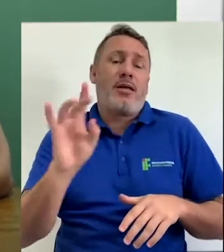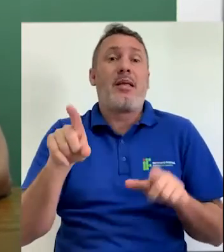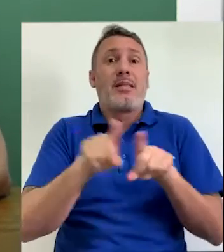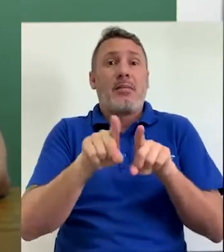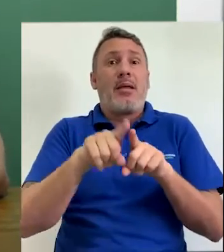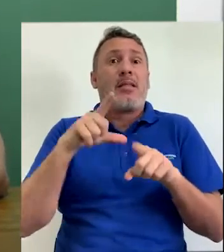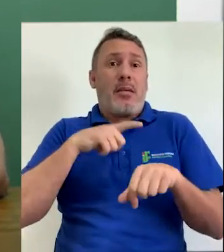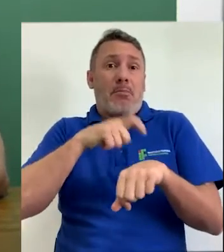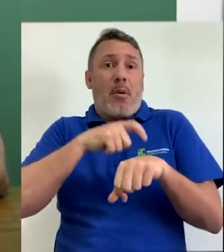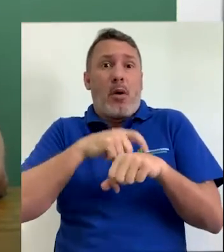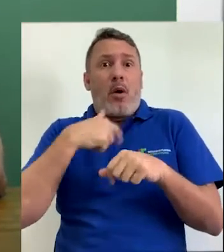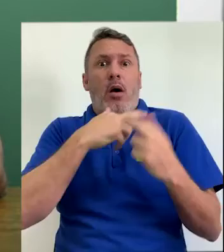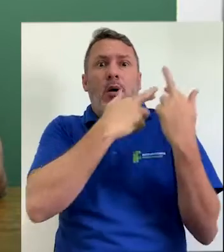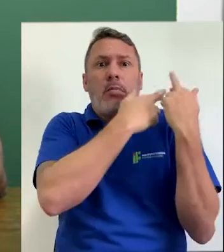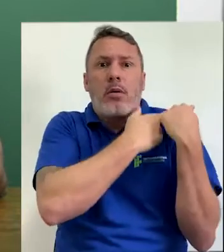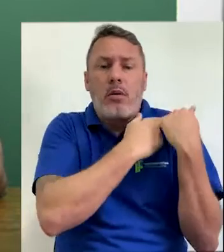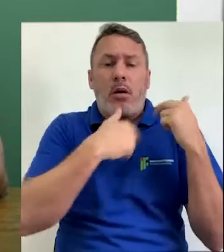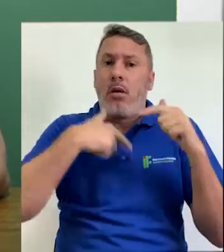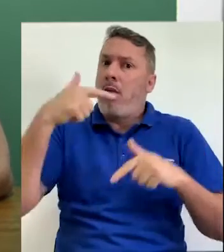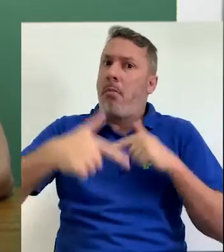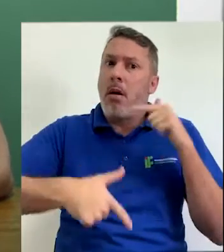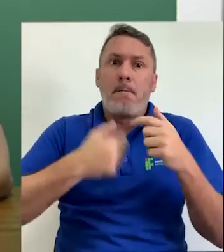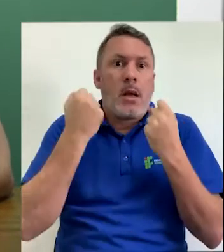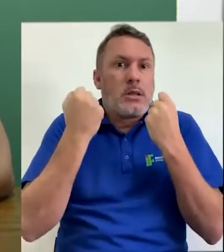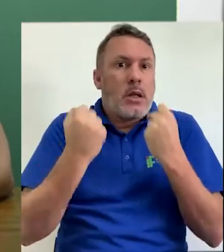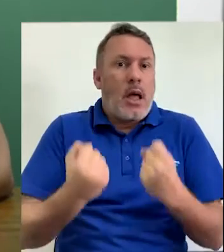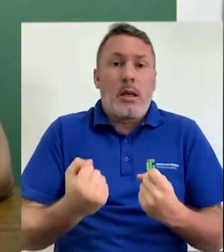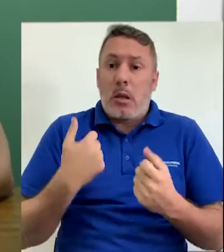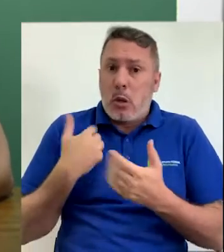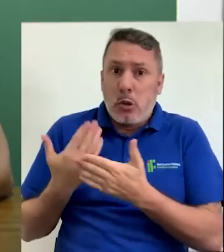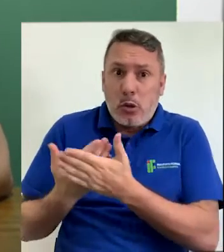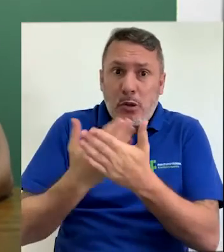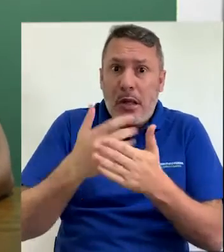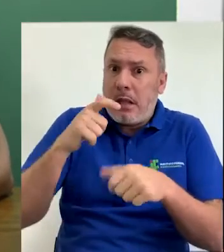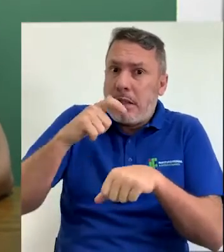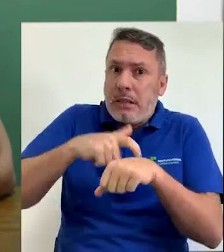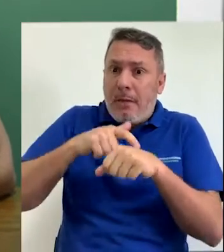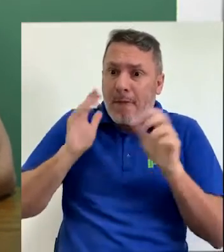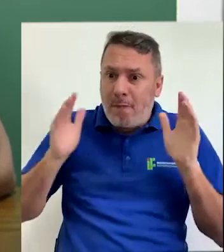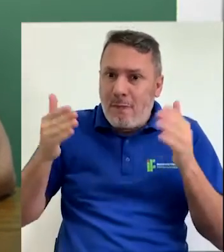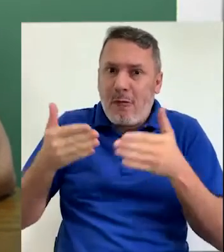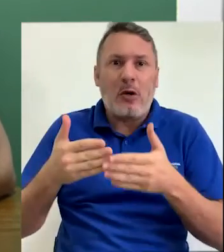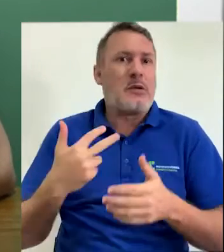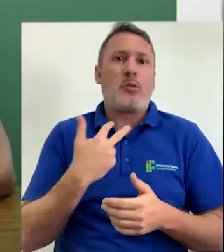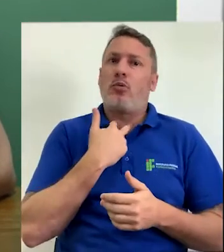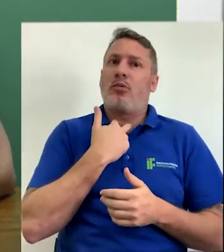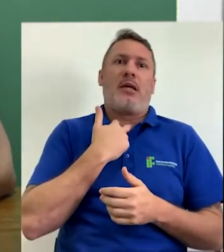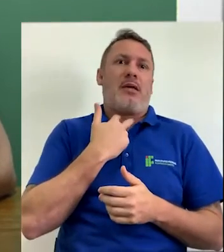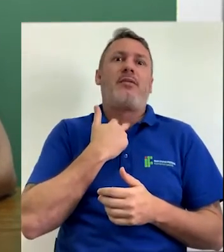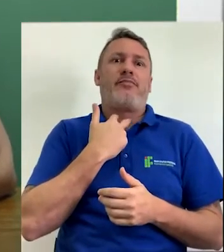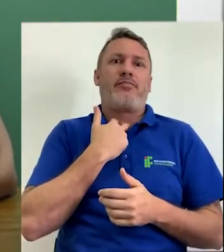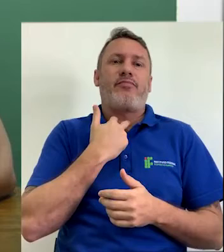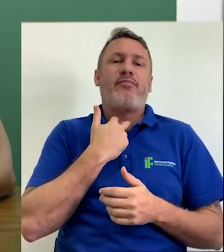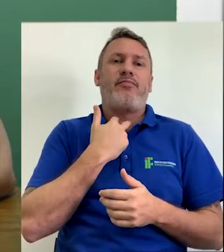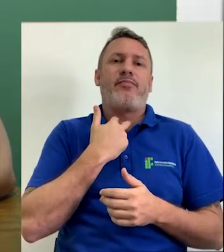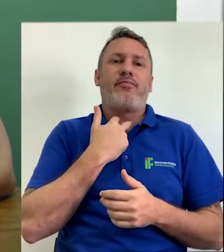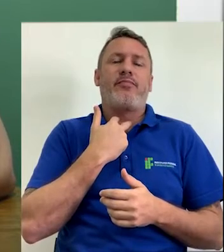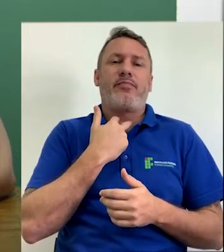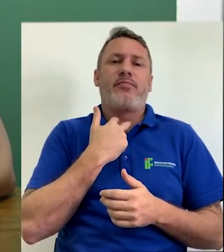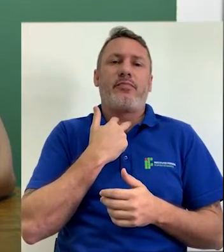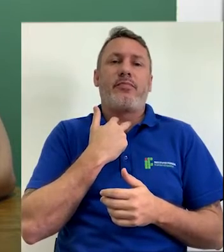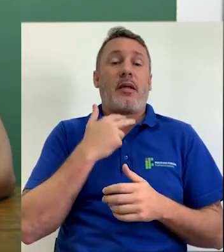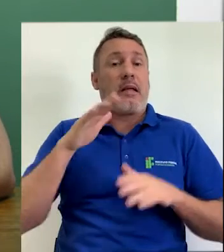muitas responsabilidades profissionais e não tenho tanto tempo para poder estudar.